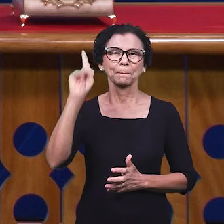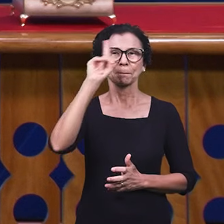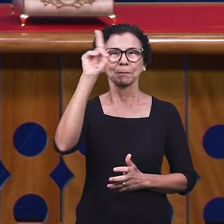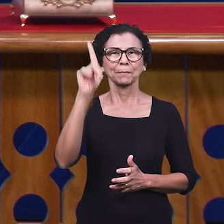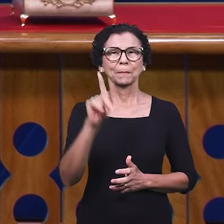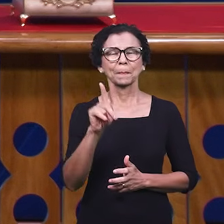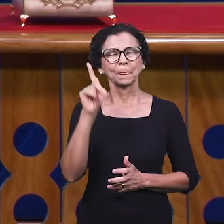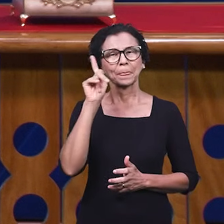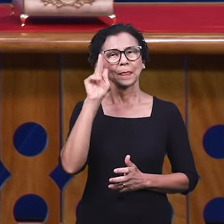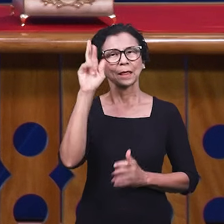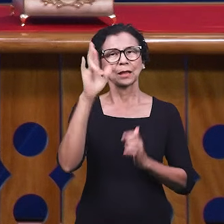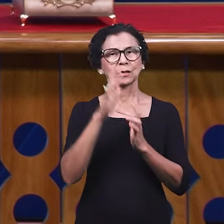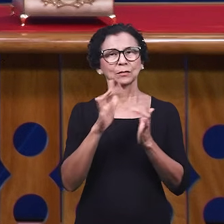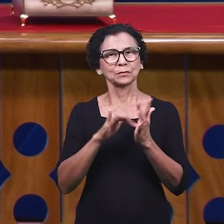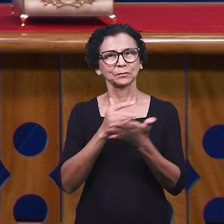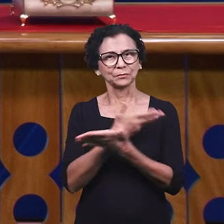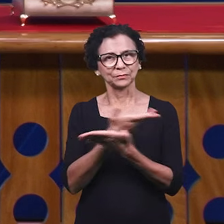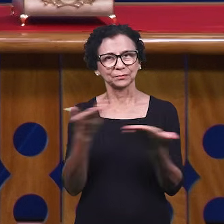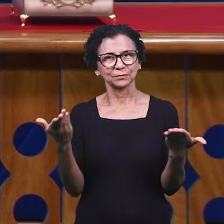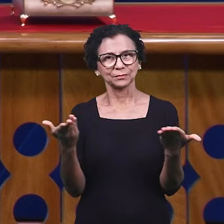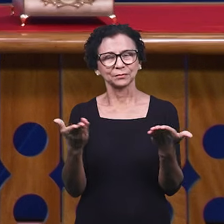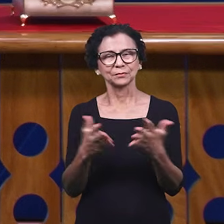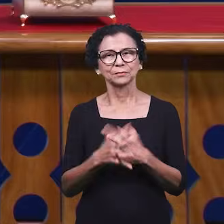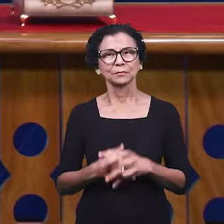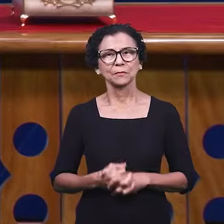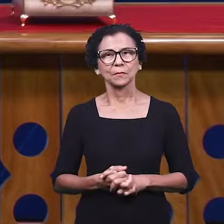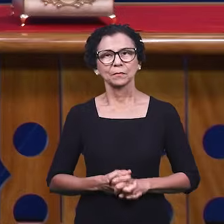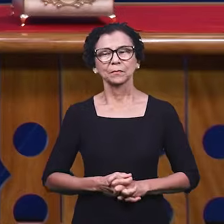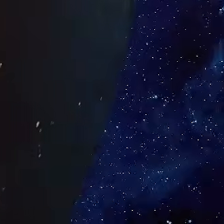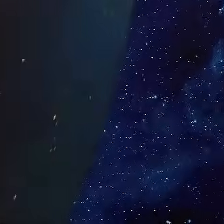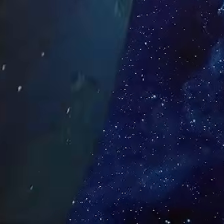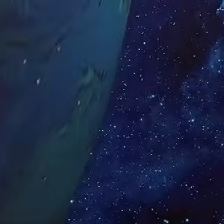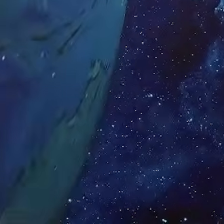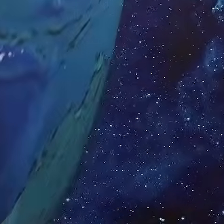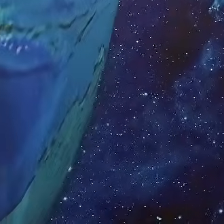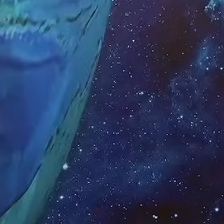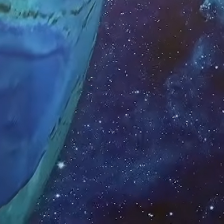nos despedimos, cumprimentando a todos com a paz do Senhor Jesus.